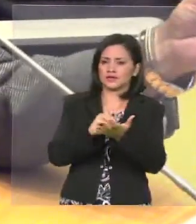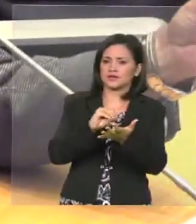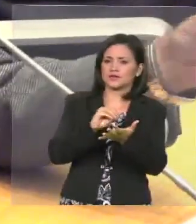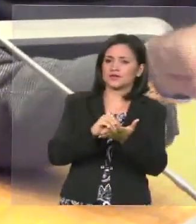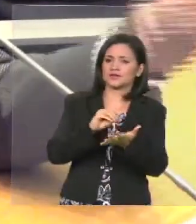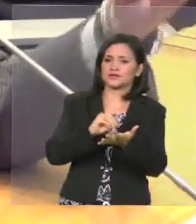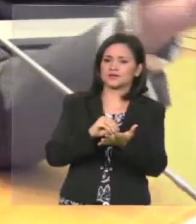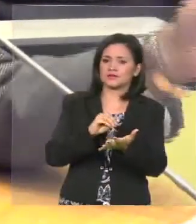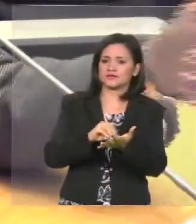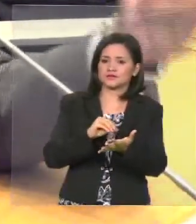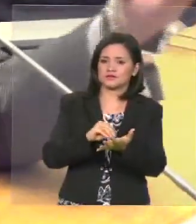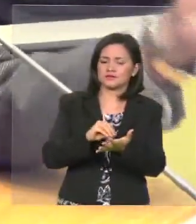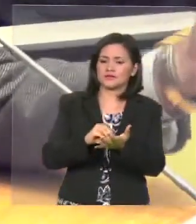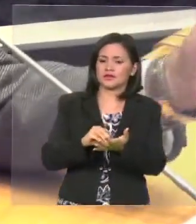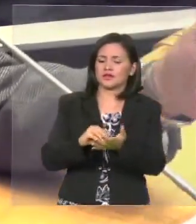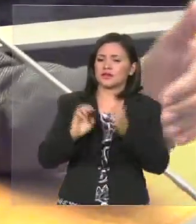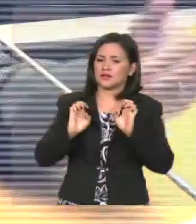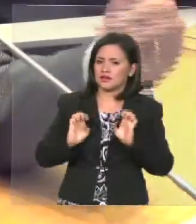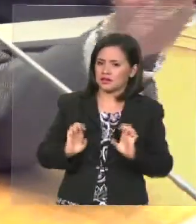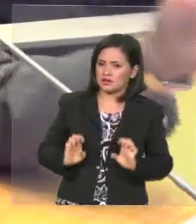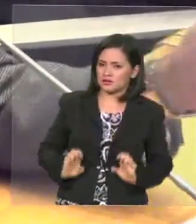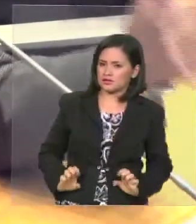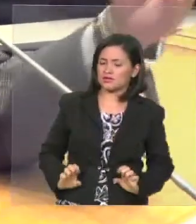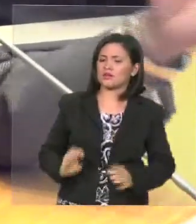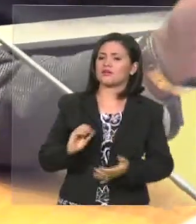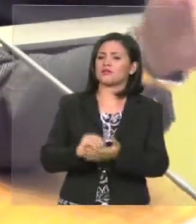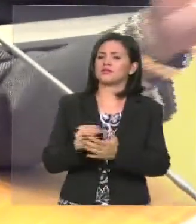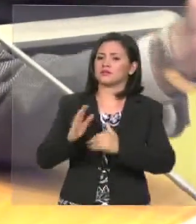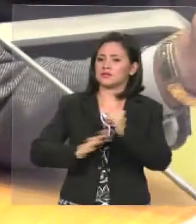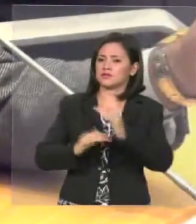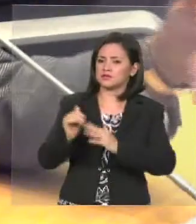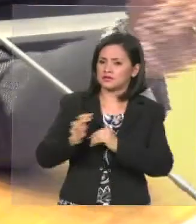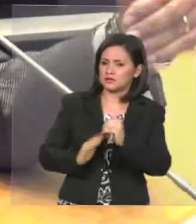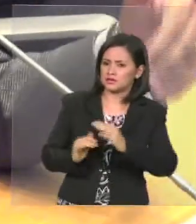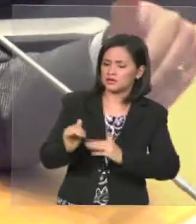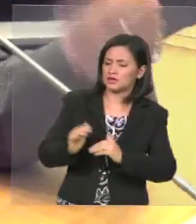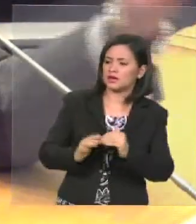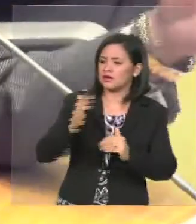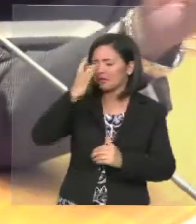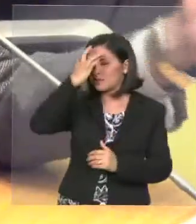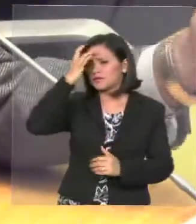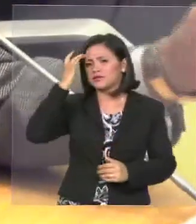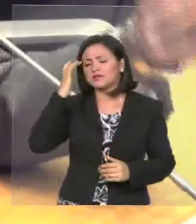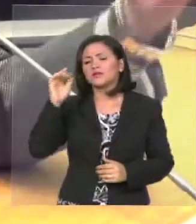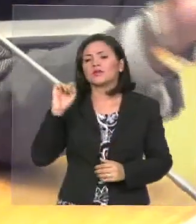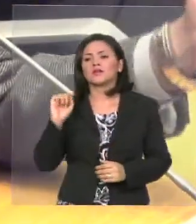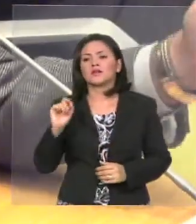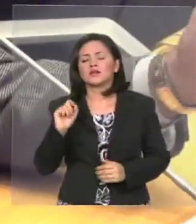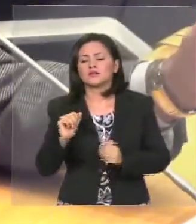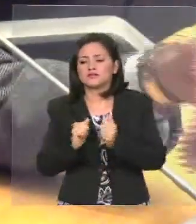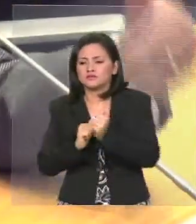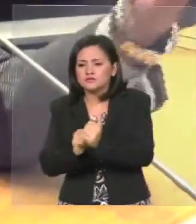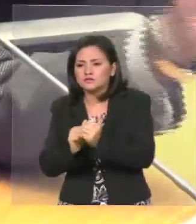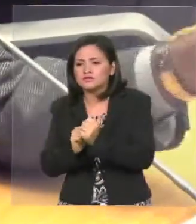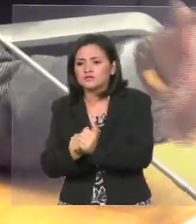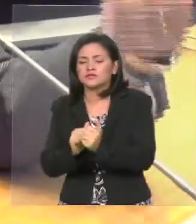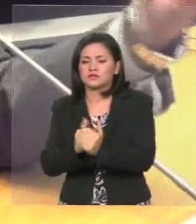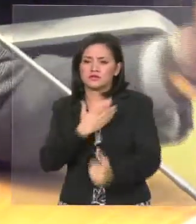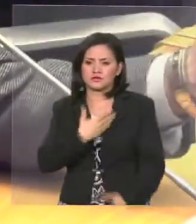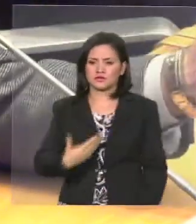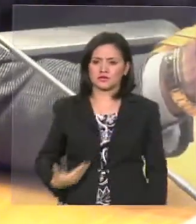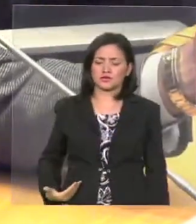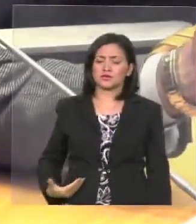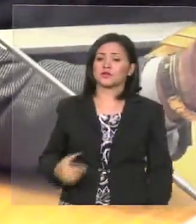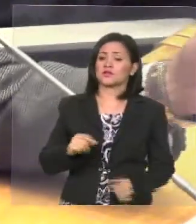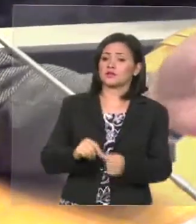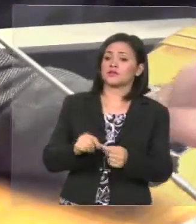governador e que fizeram com que ele perdesse em importantes municípios que, historicamente, sempre foi dele, que ele investiu, que ele